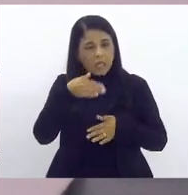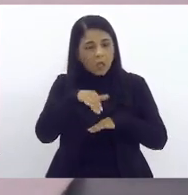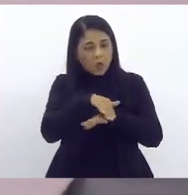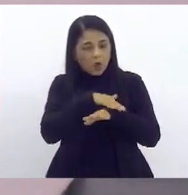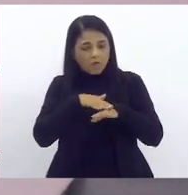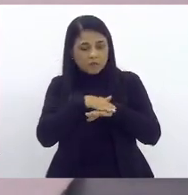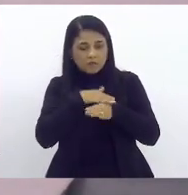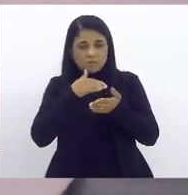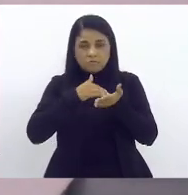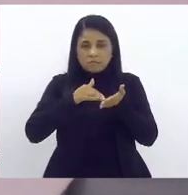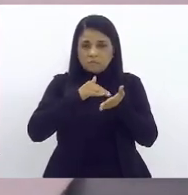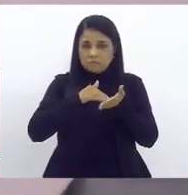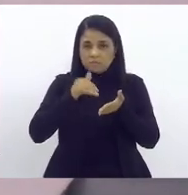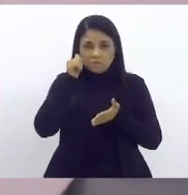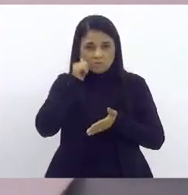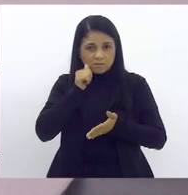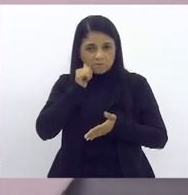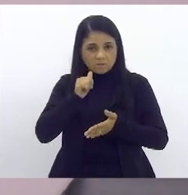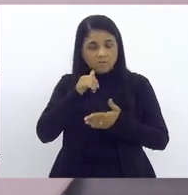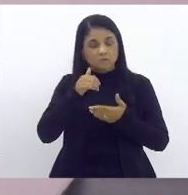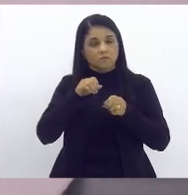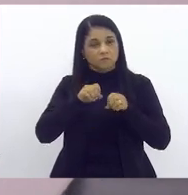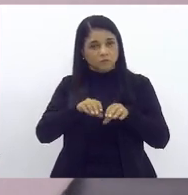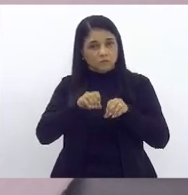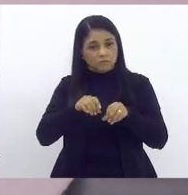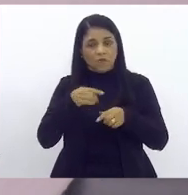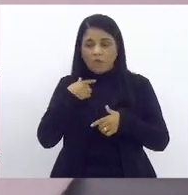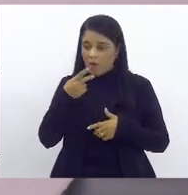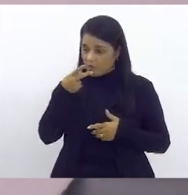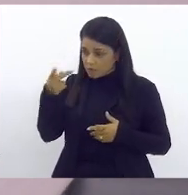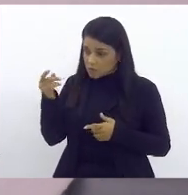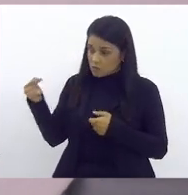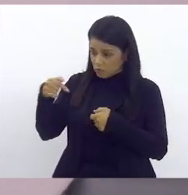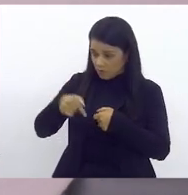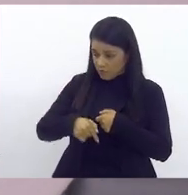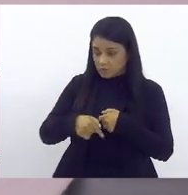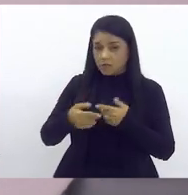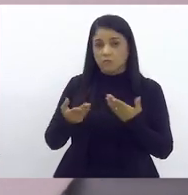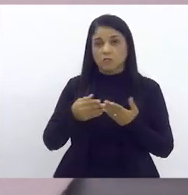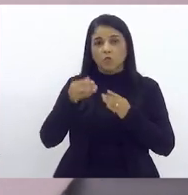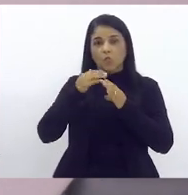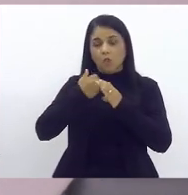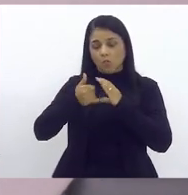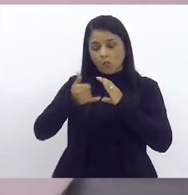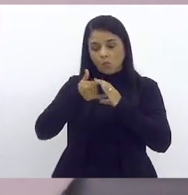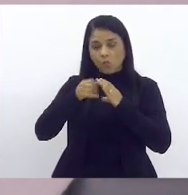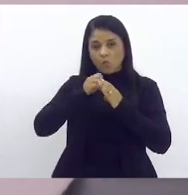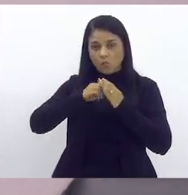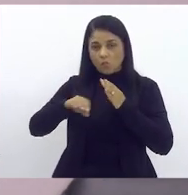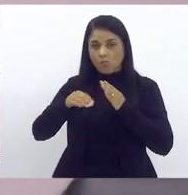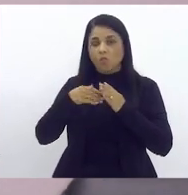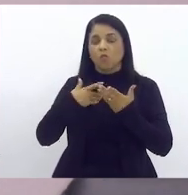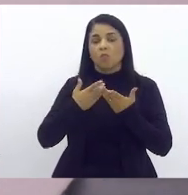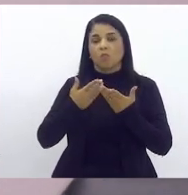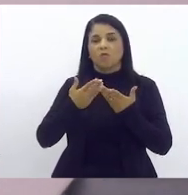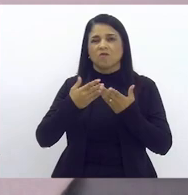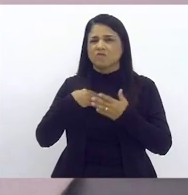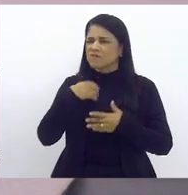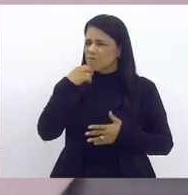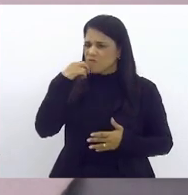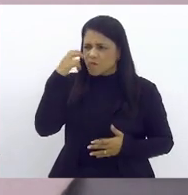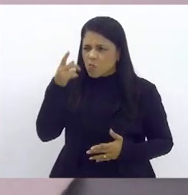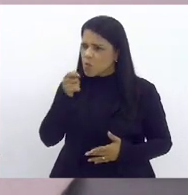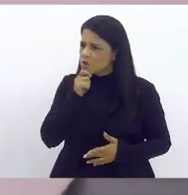com a secretária de Educação. Falei que estava vindo para cá. Mandei um áudio para ela. E falei, você não tem